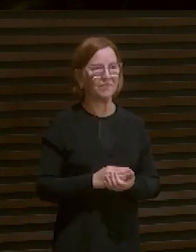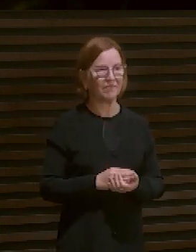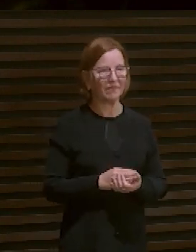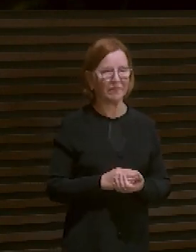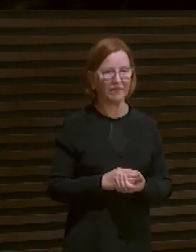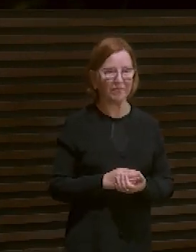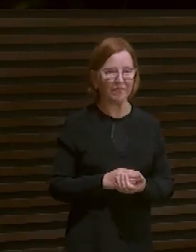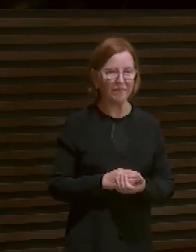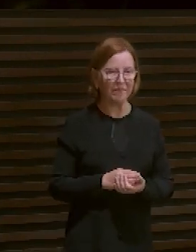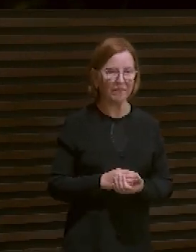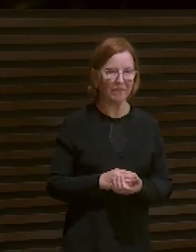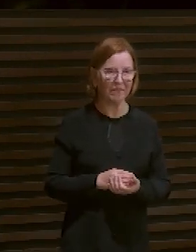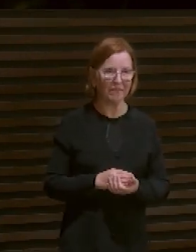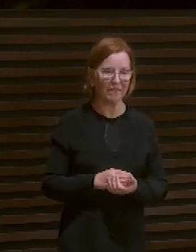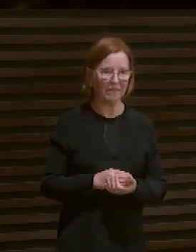Mas